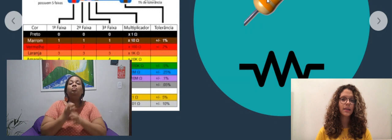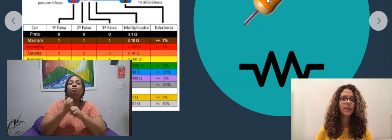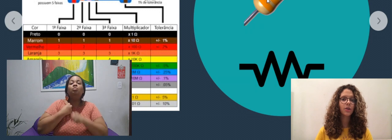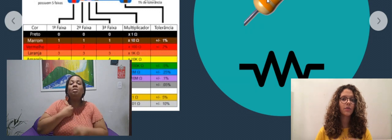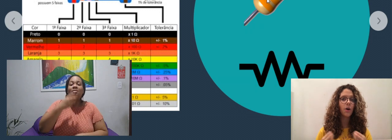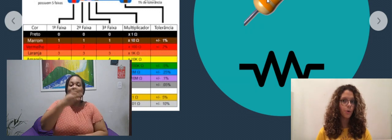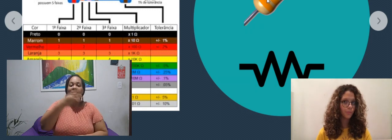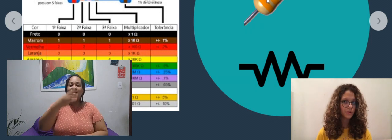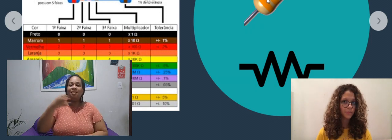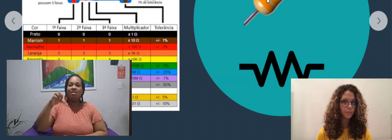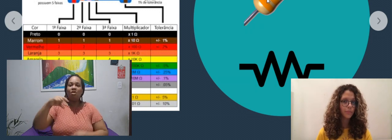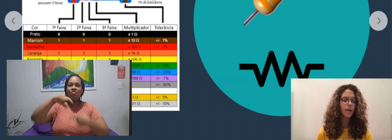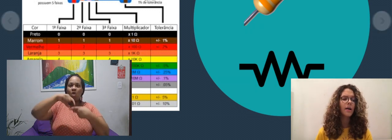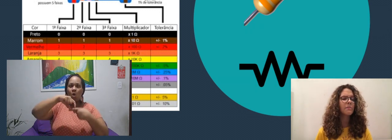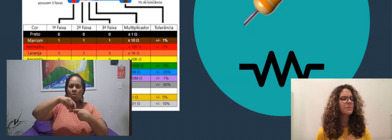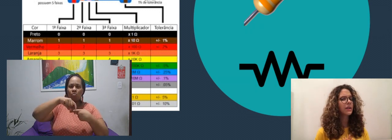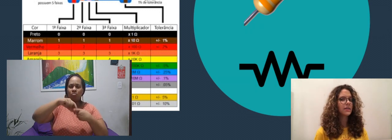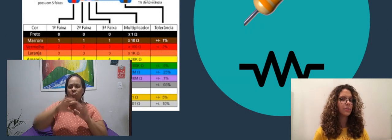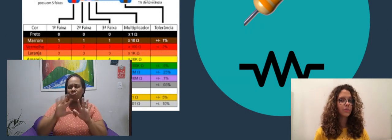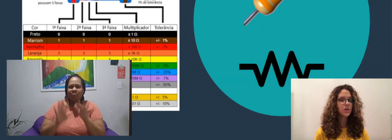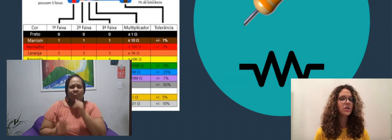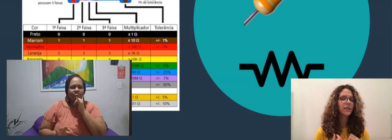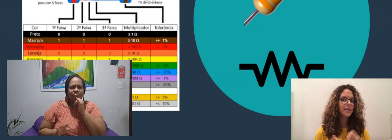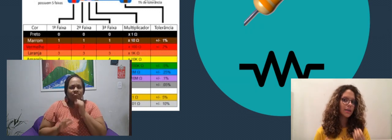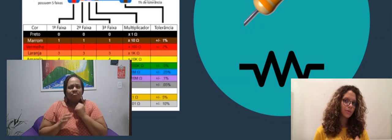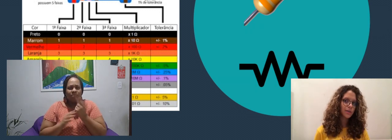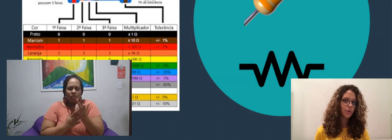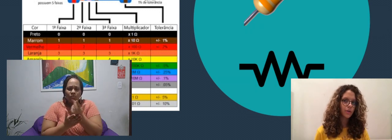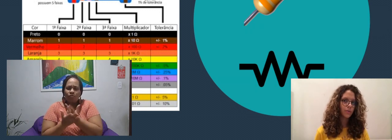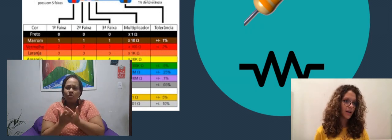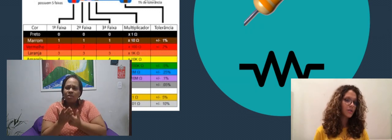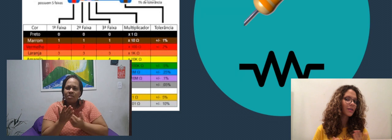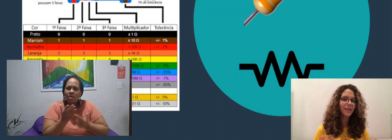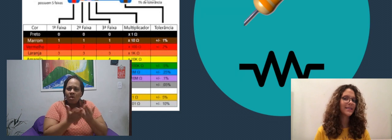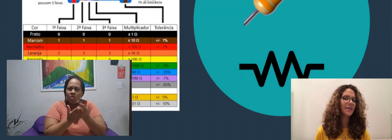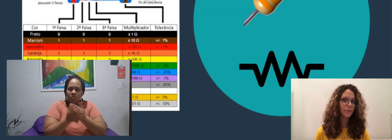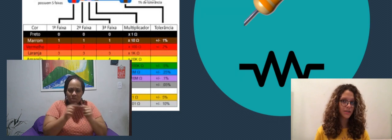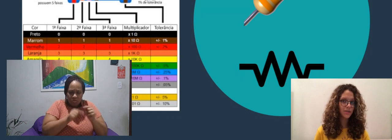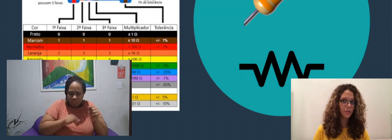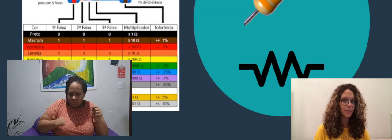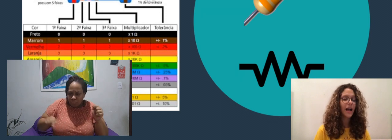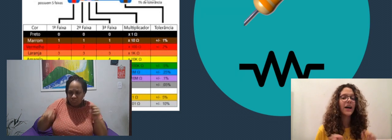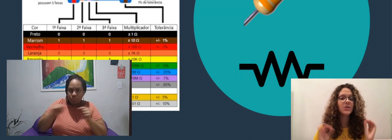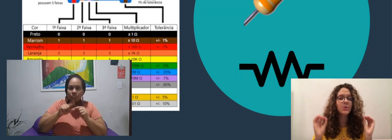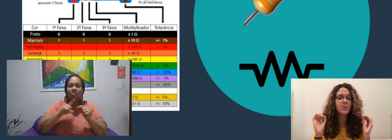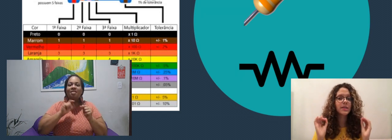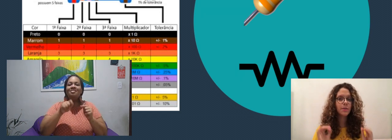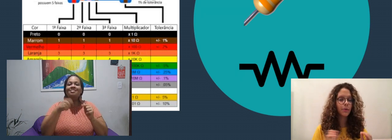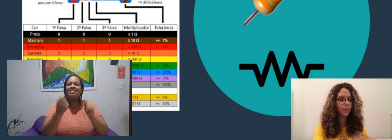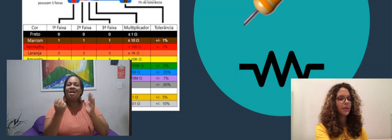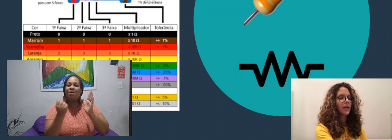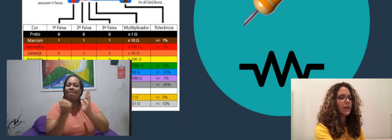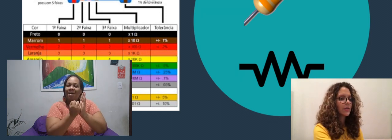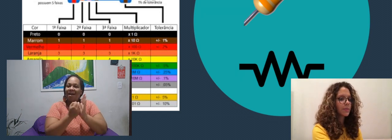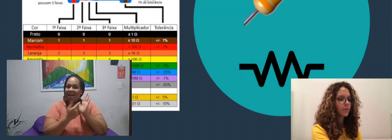de 339 ohms. Mas, por exemplo, quando a gente está desenhando um circuito, a gente não desenha um resistor. A gente usa